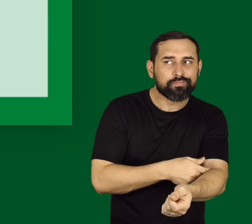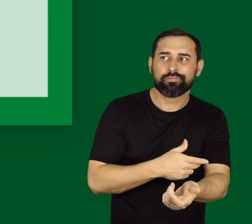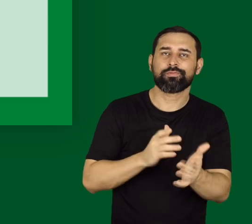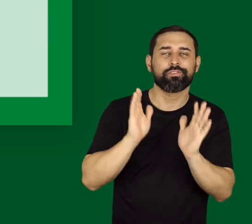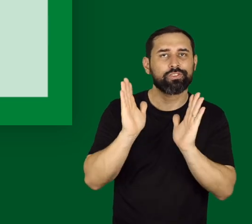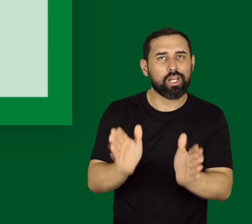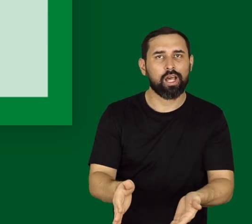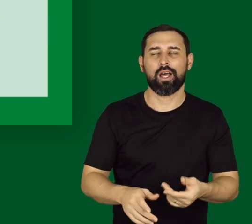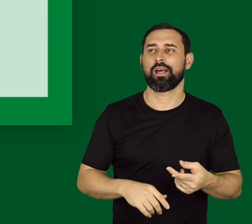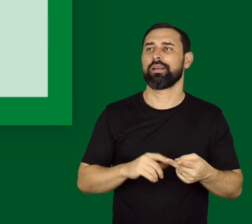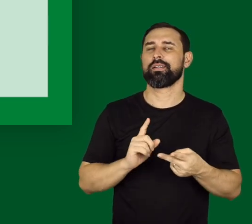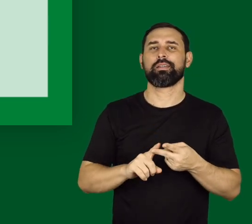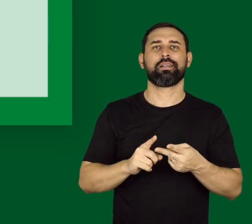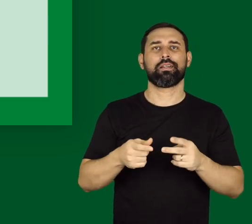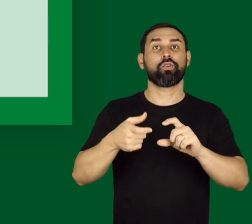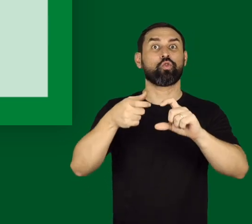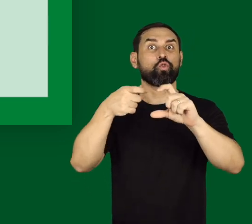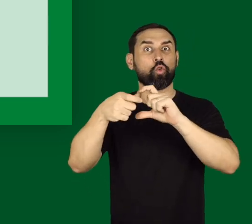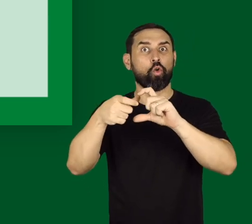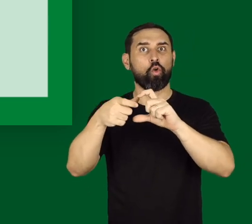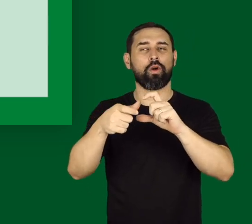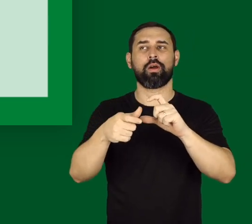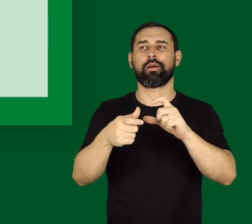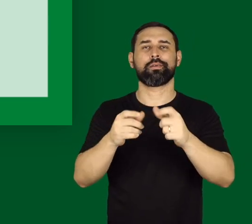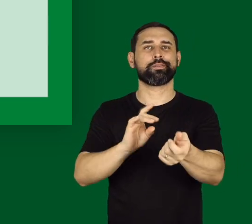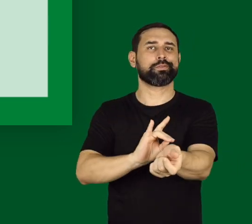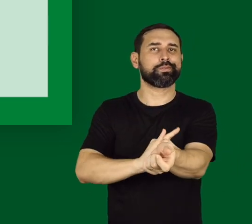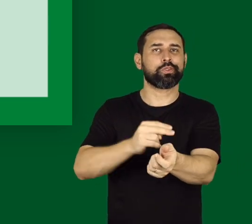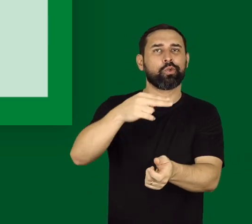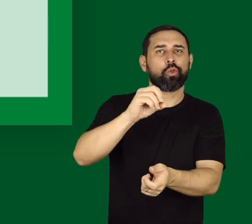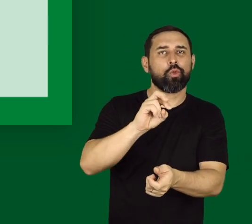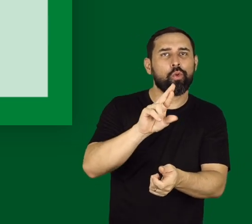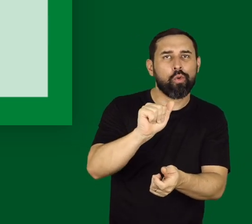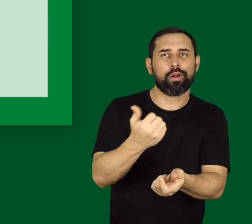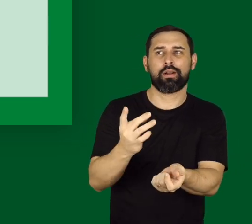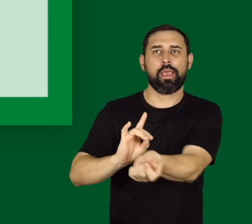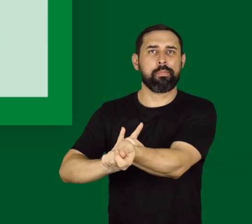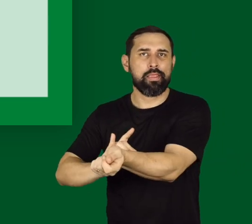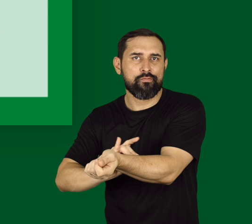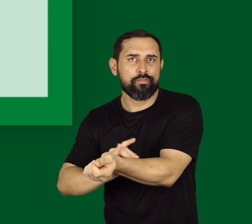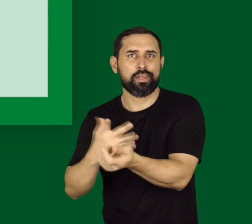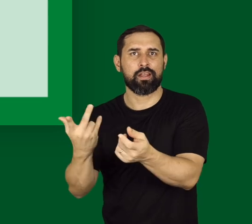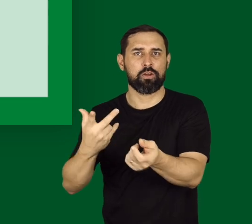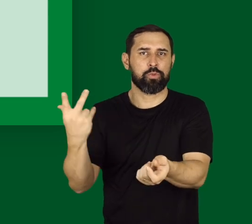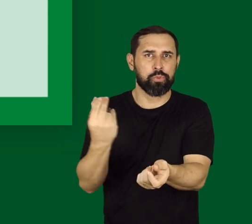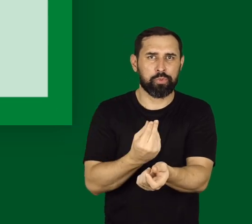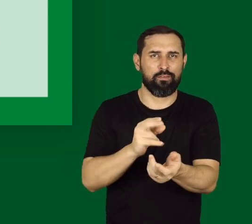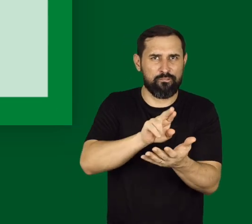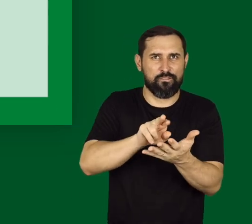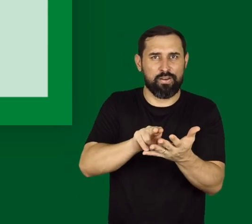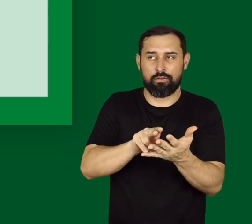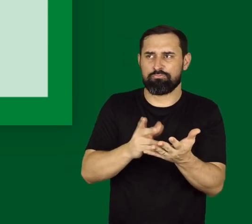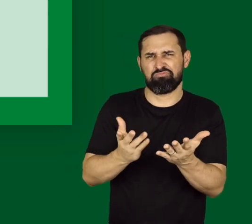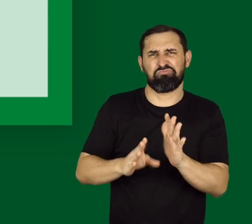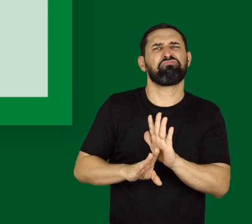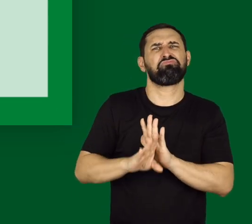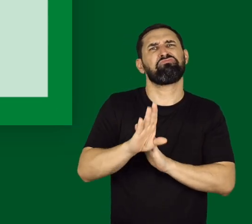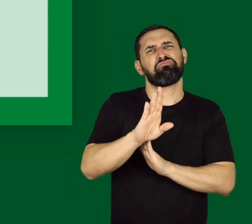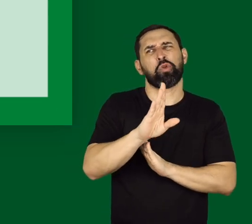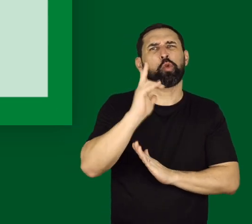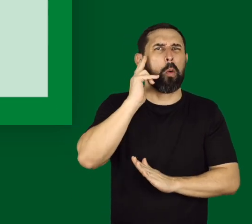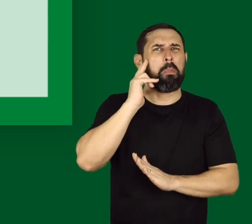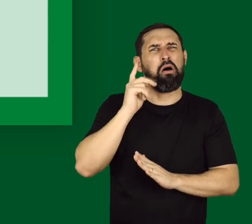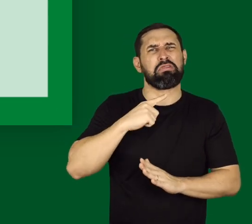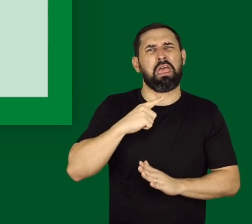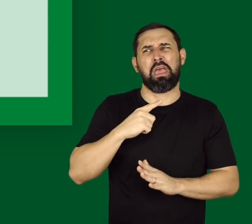até essa fase é o que o paciente faz no pronto-socorro, né? Essa parte mais, assim, do algoritmo da sepsis, que você